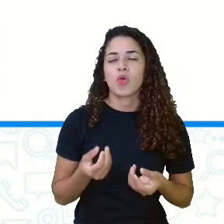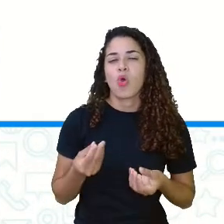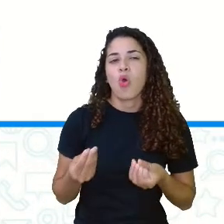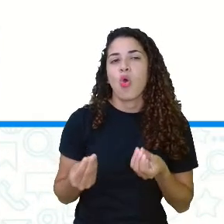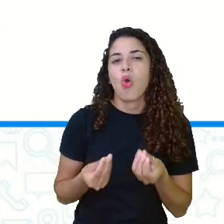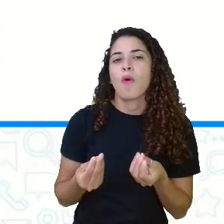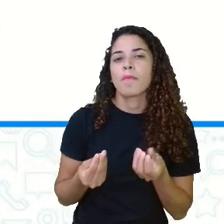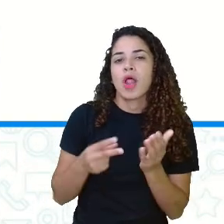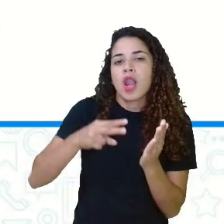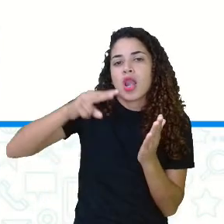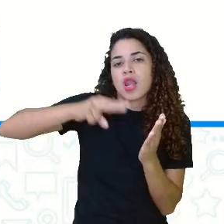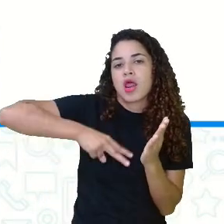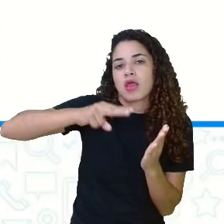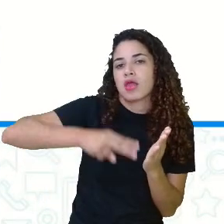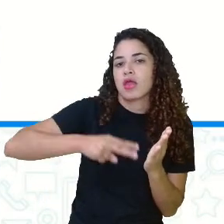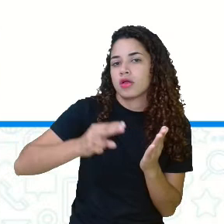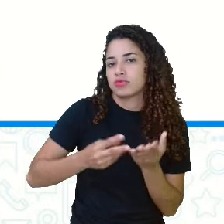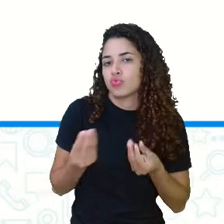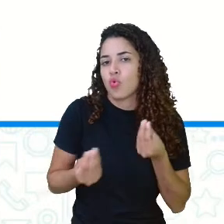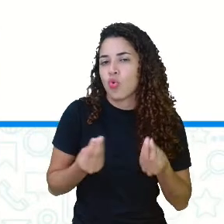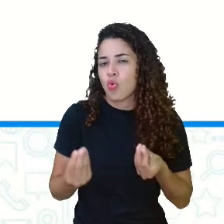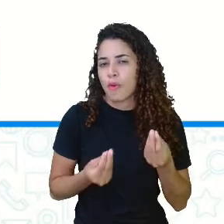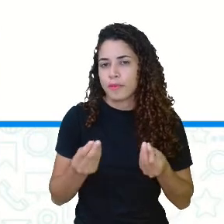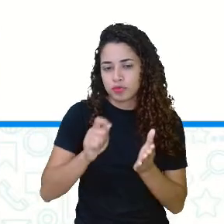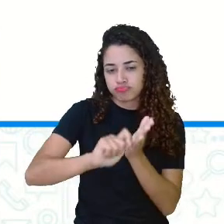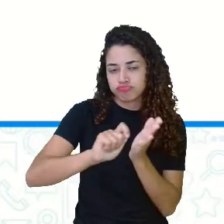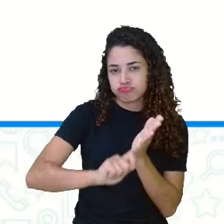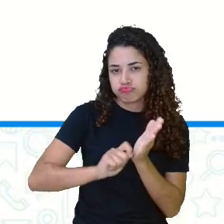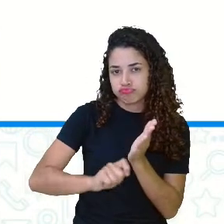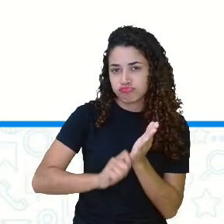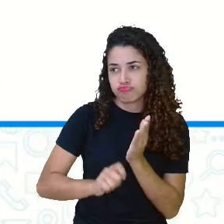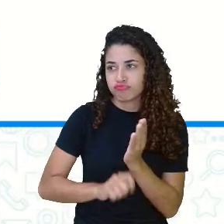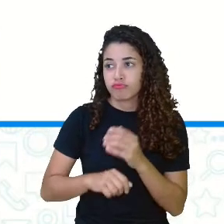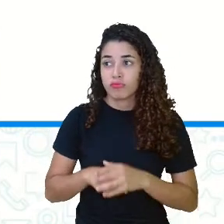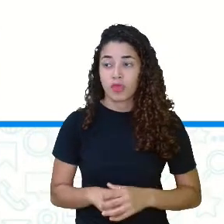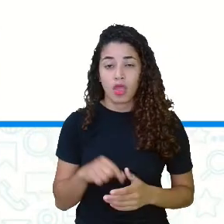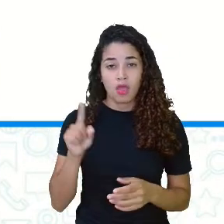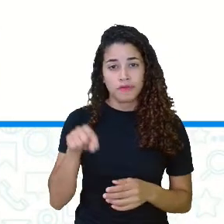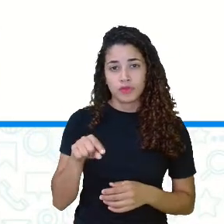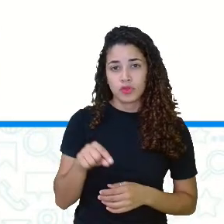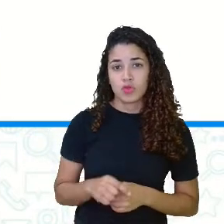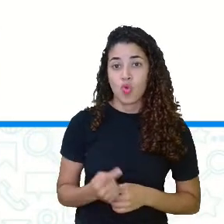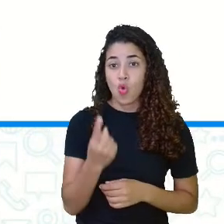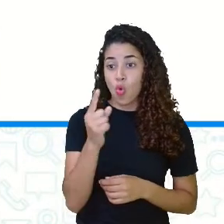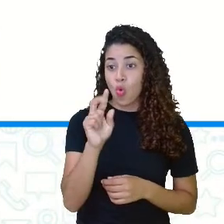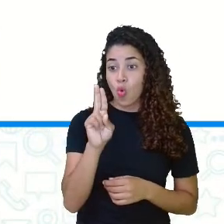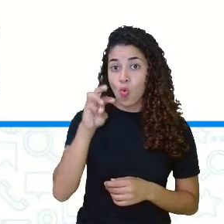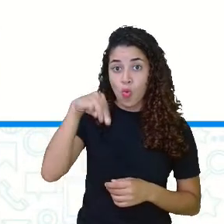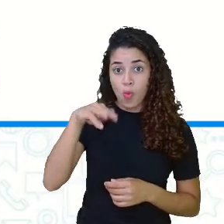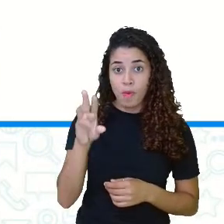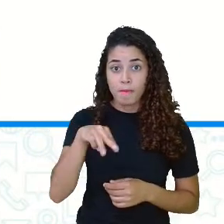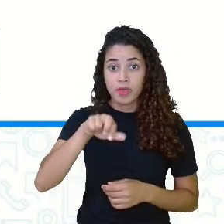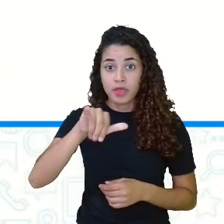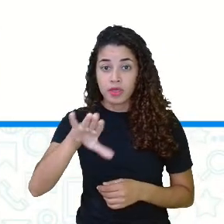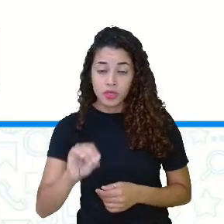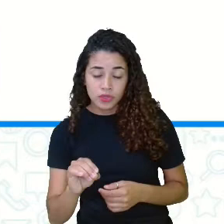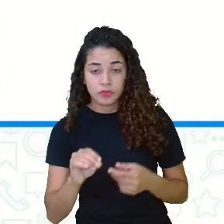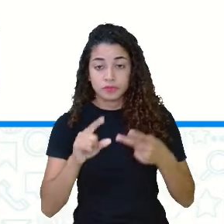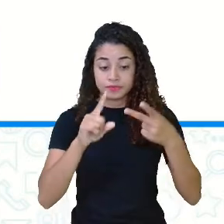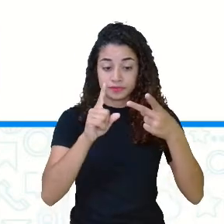a leitura dessa fração? É 1/2, a resposta 1? A resposta 2